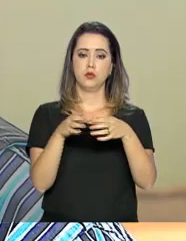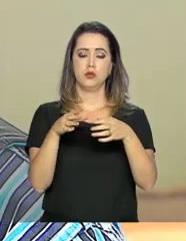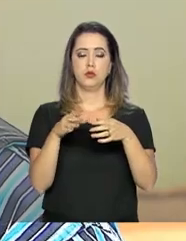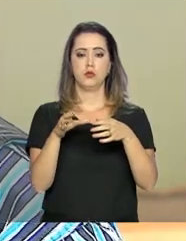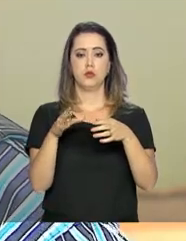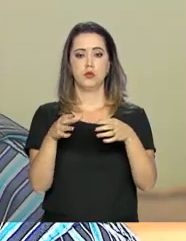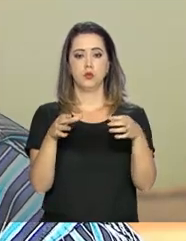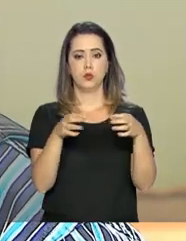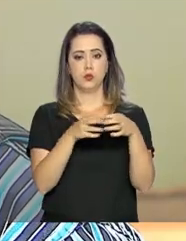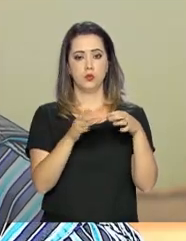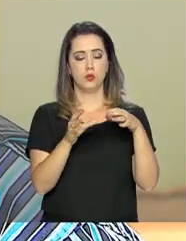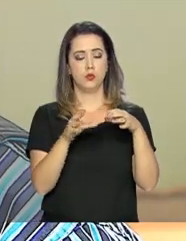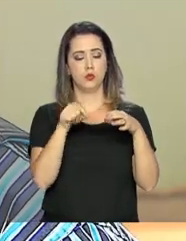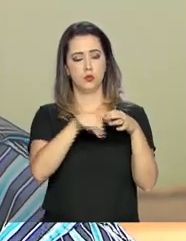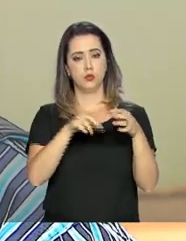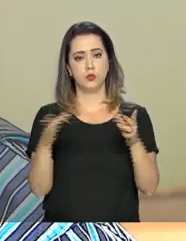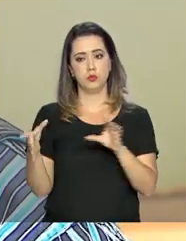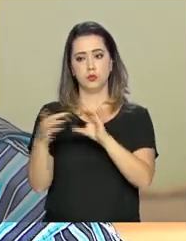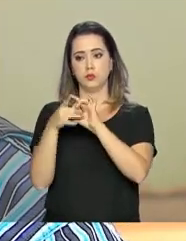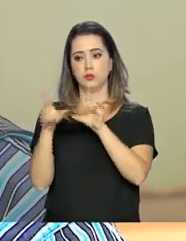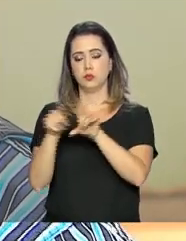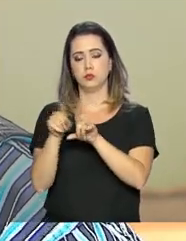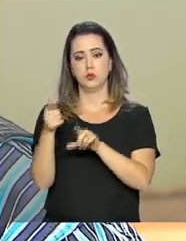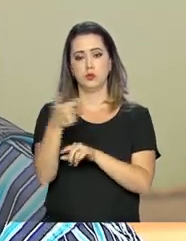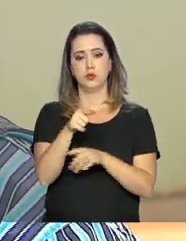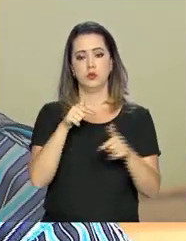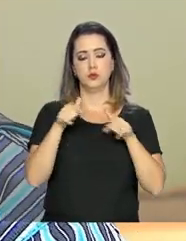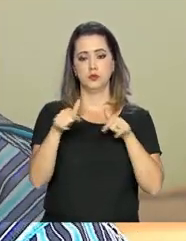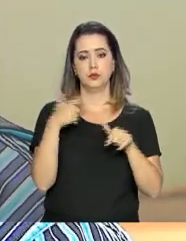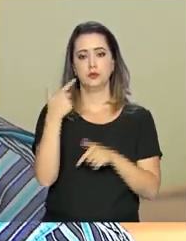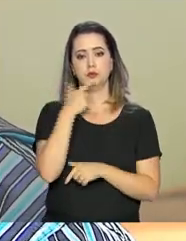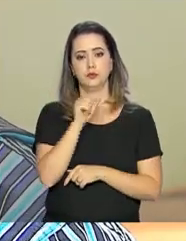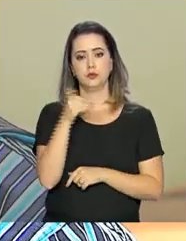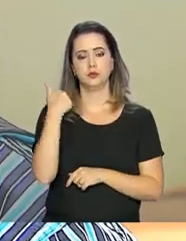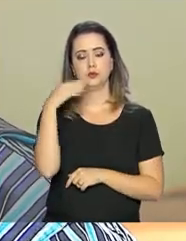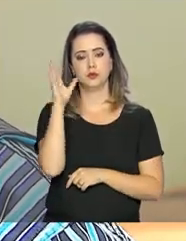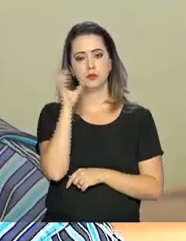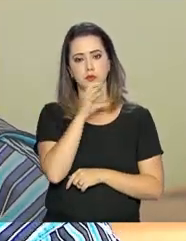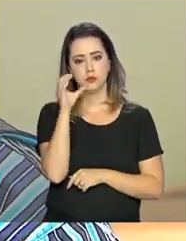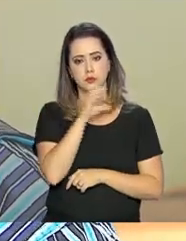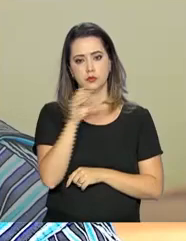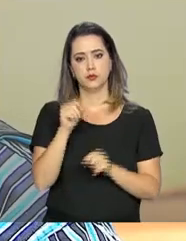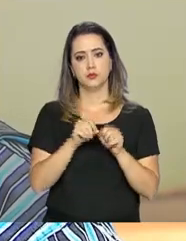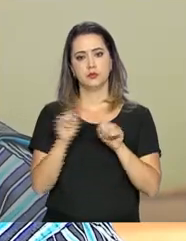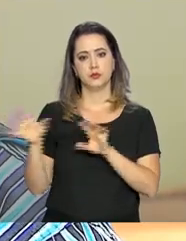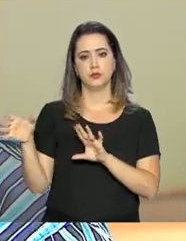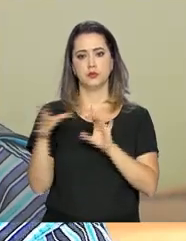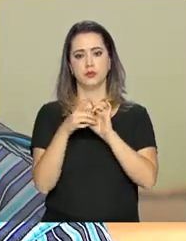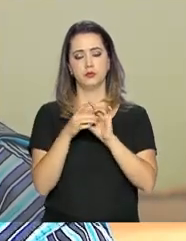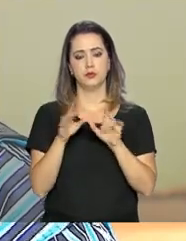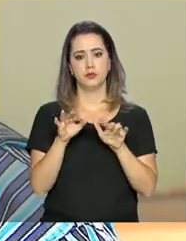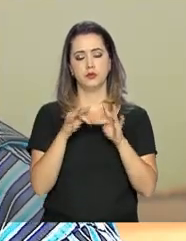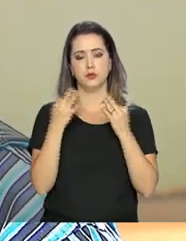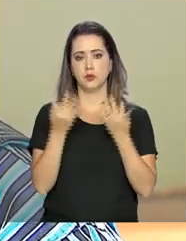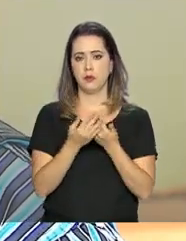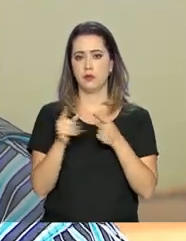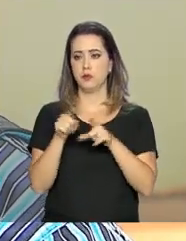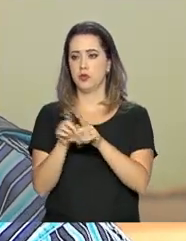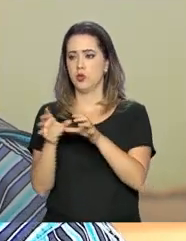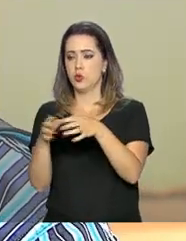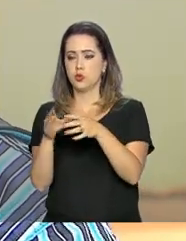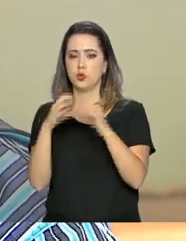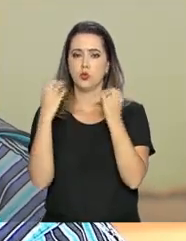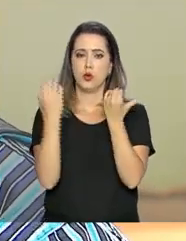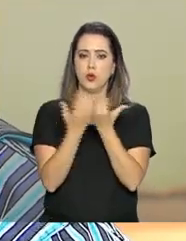e em outras atividades para que a gente consiga o mais rápido possível fazer a integração deles a comunidade